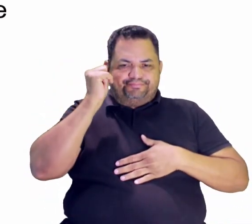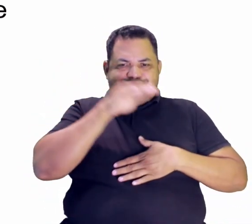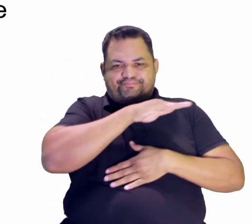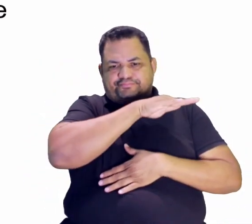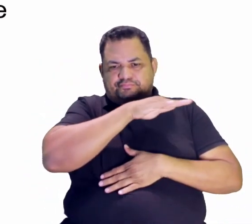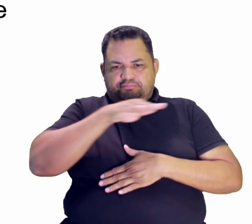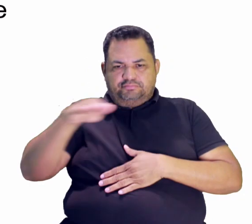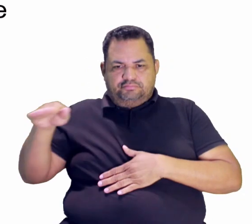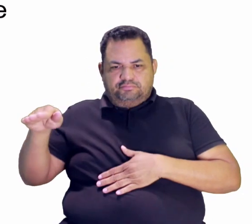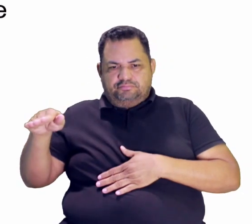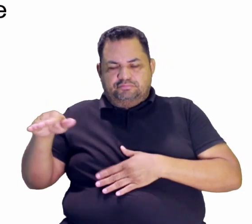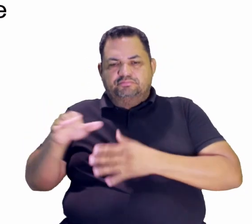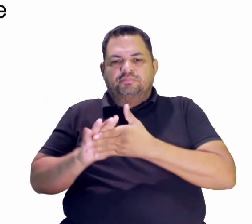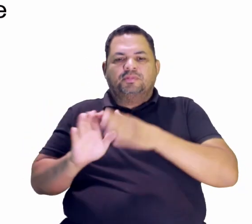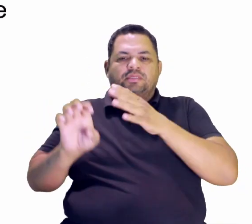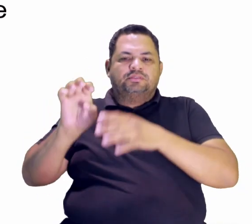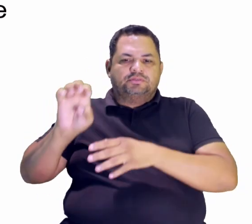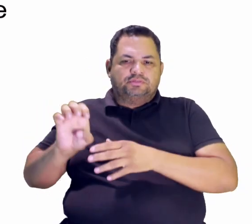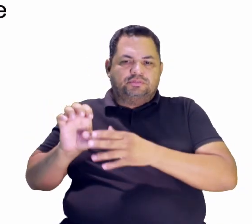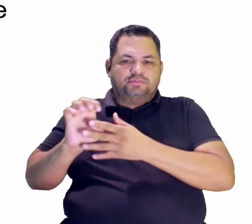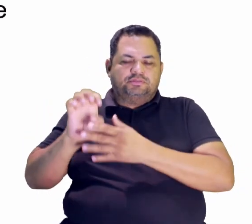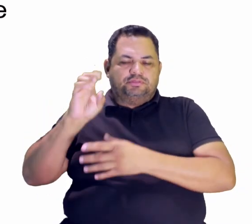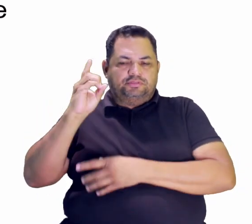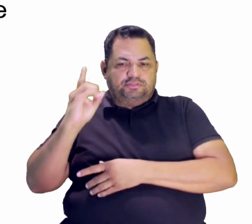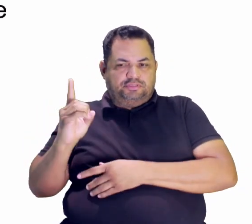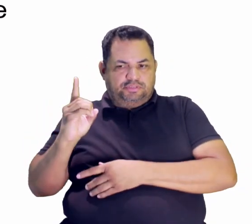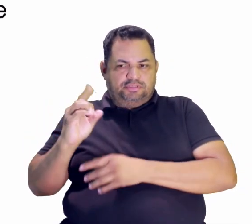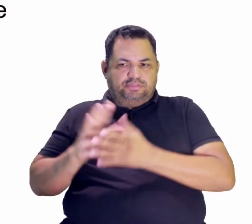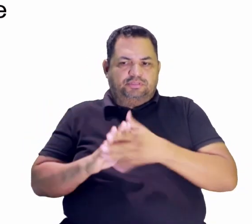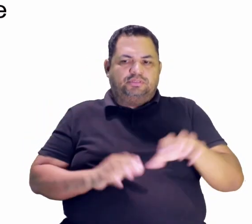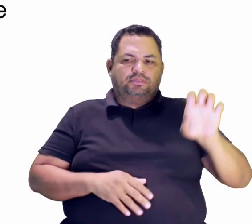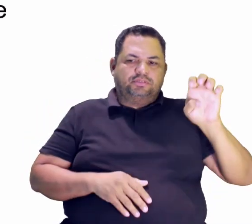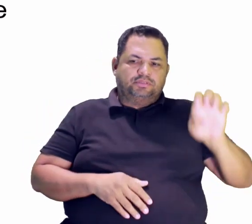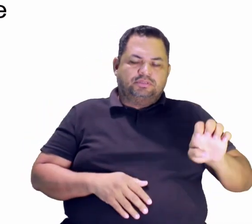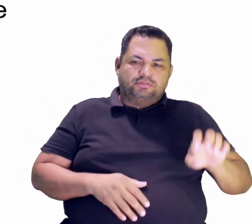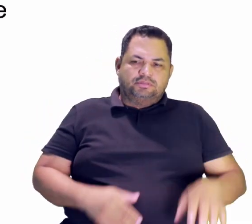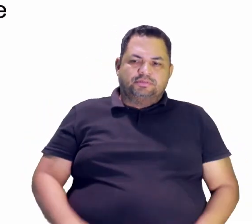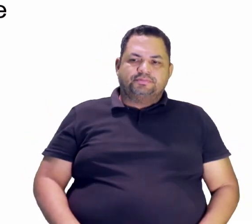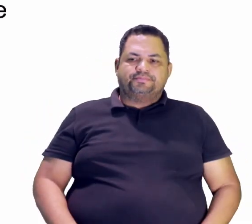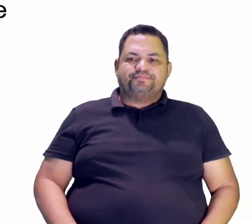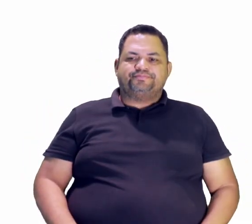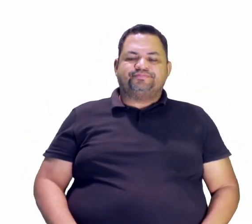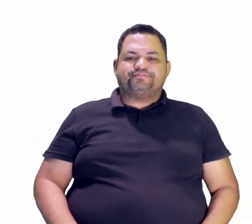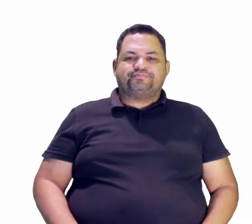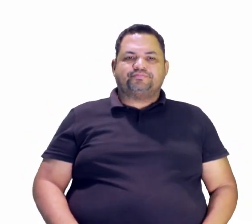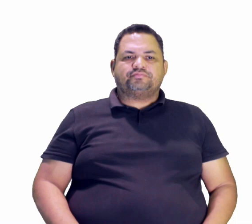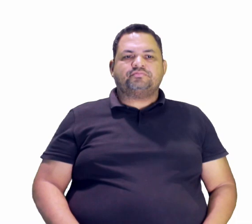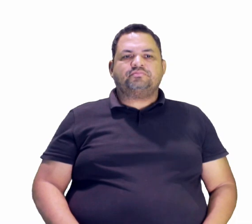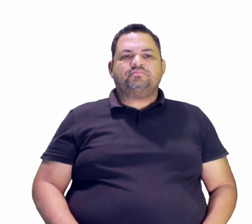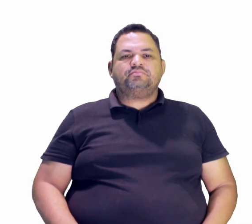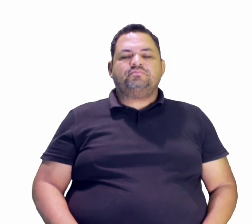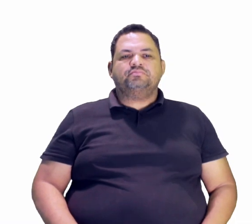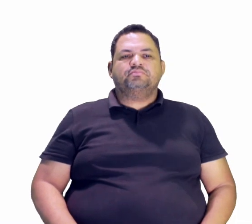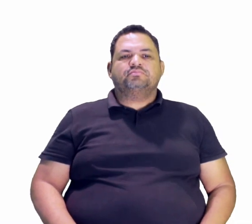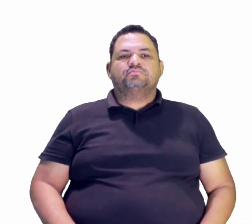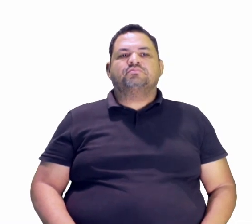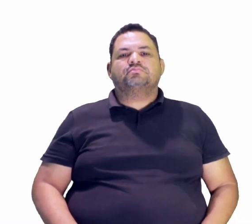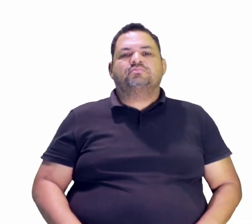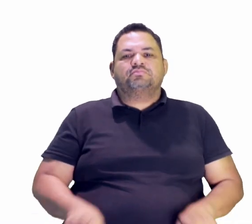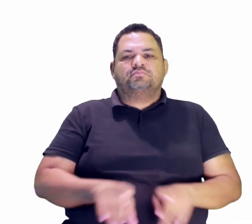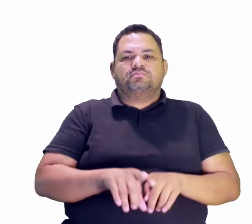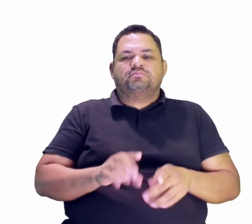direção e o sentido da velocidade. Por isso que velocidade é uma grandeza vetorial, tá? Outra